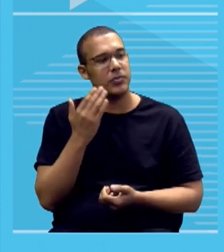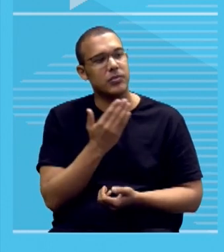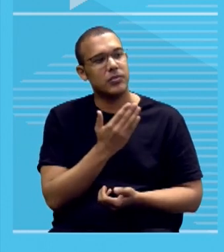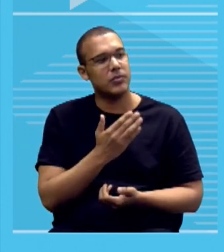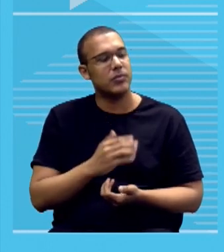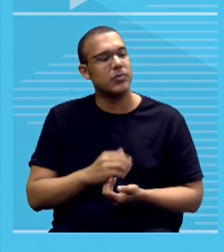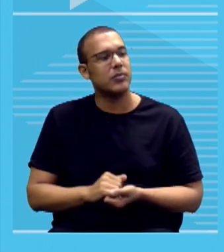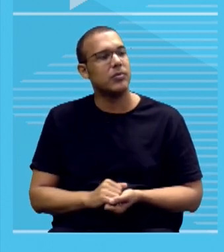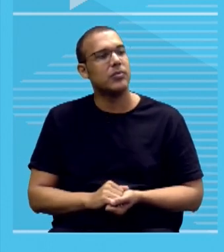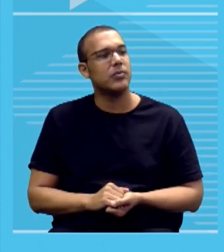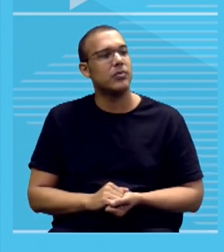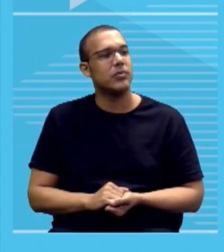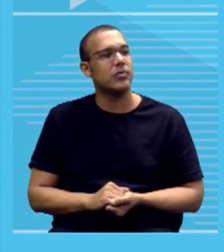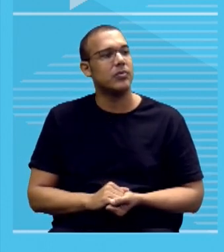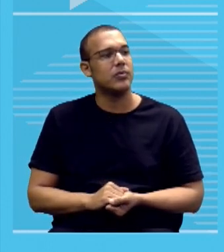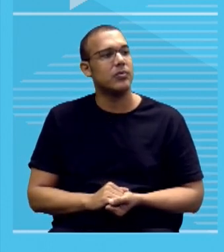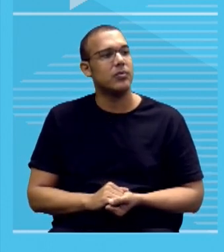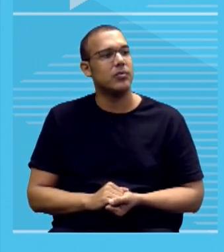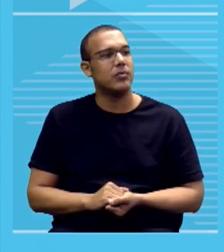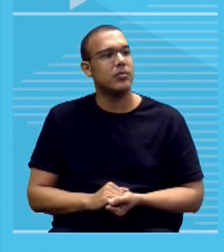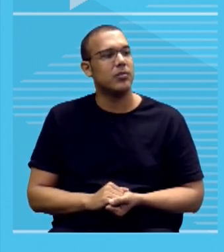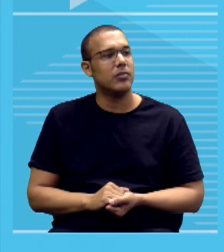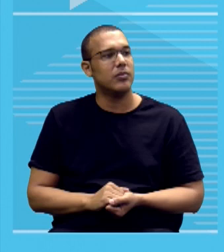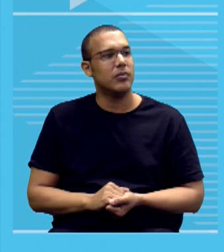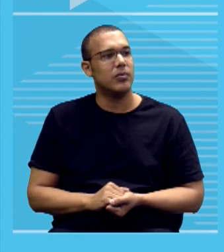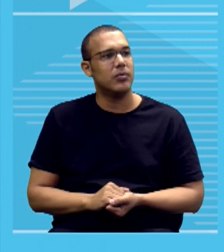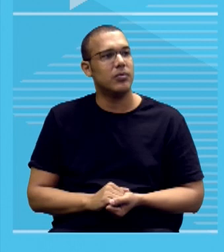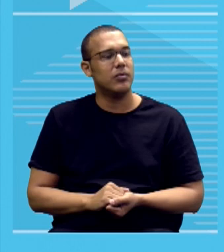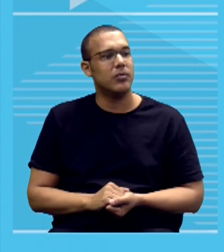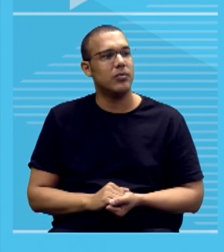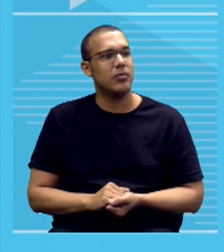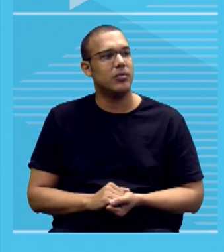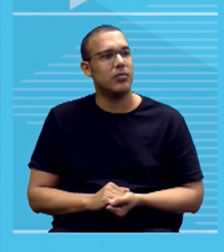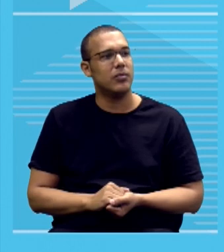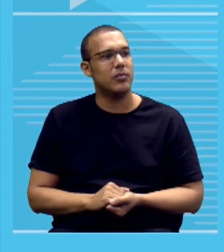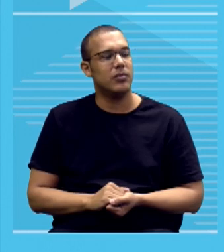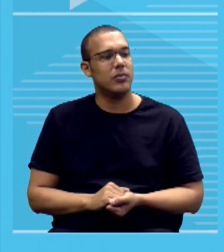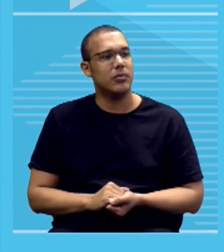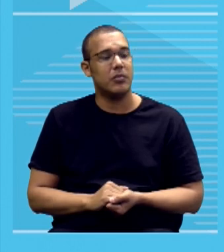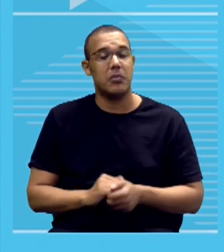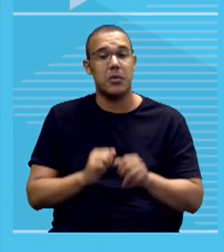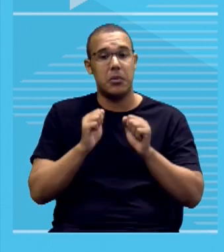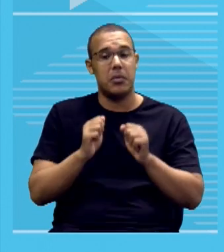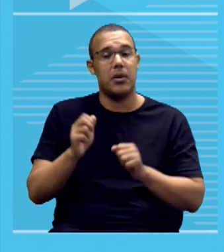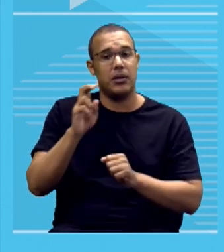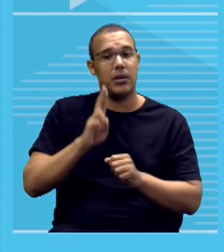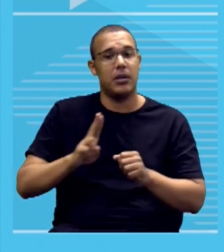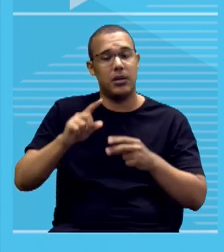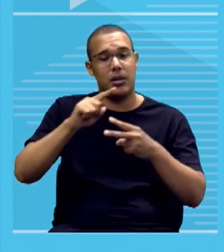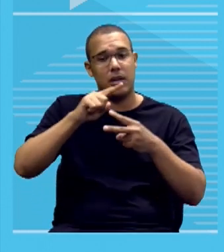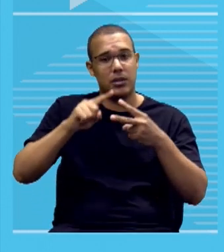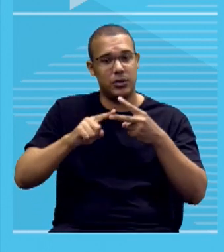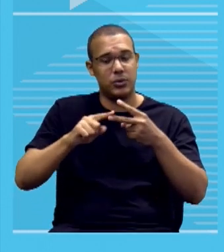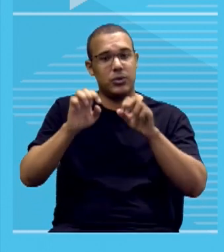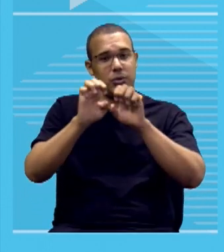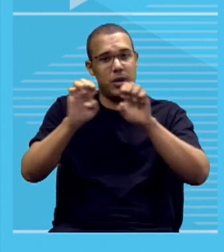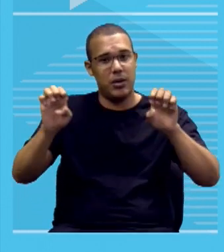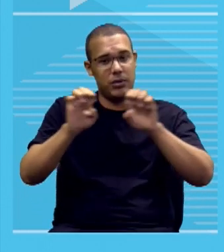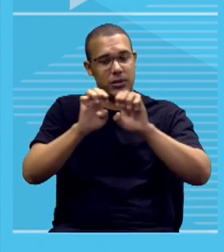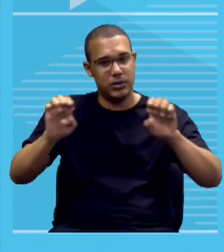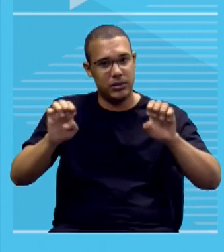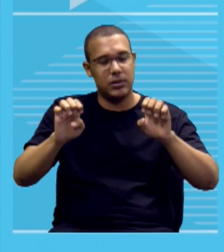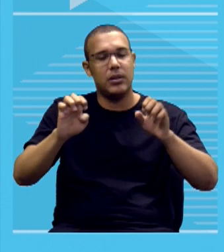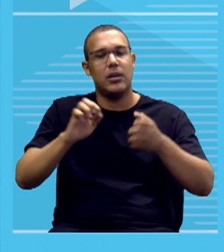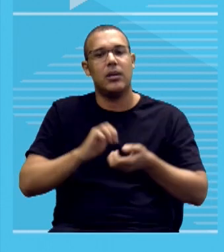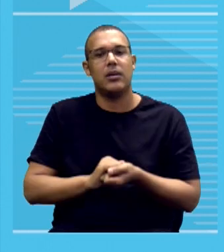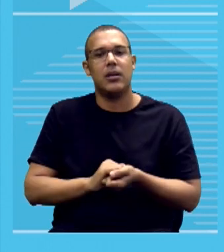for 6, a minha DDP vale 0. Então, posso aplicar as duas situações dentro da força, dentro da equação do gerador, e acho,